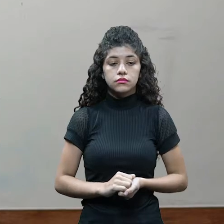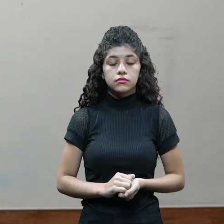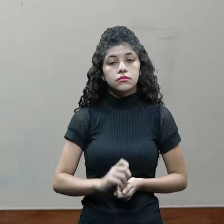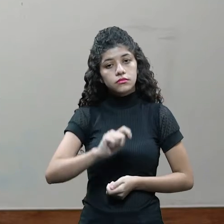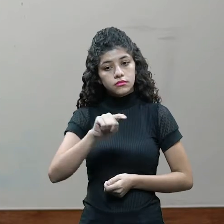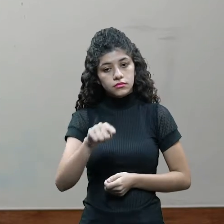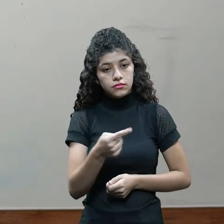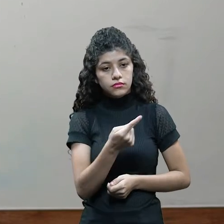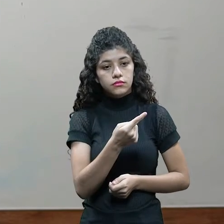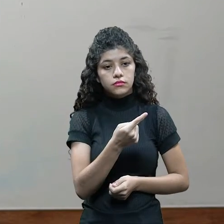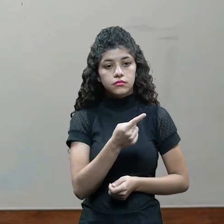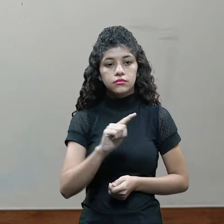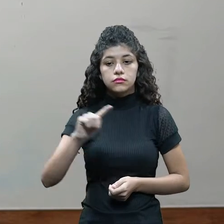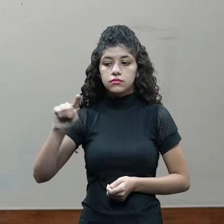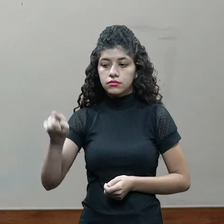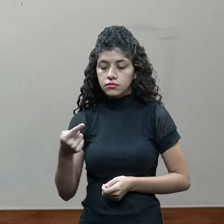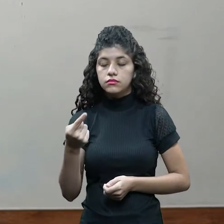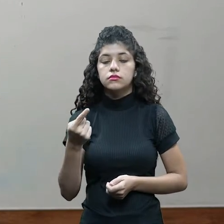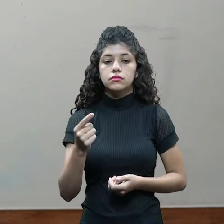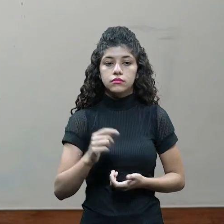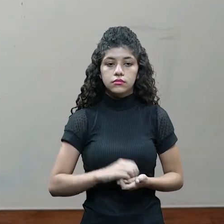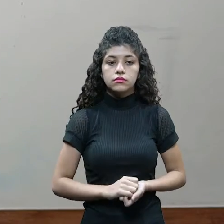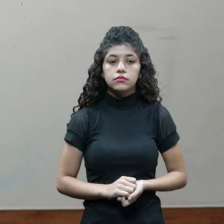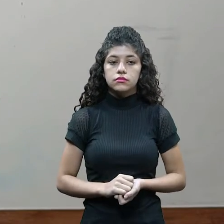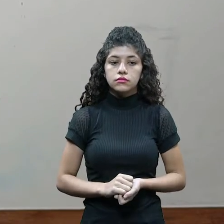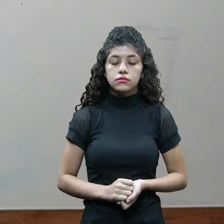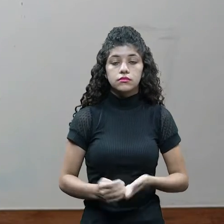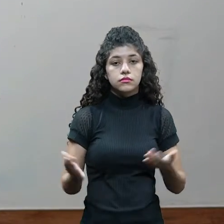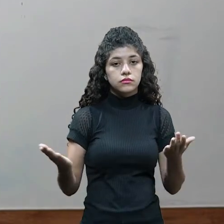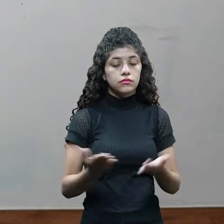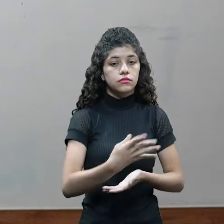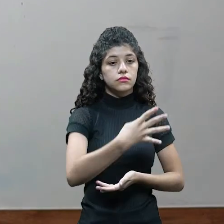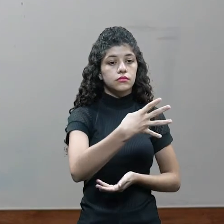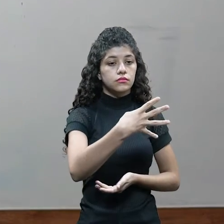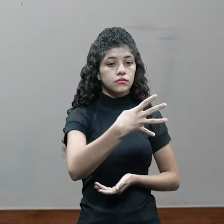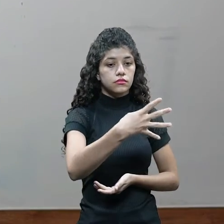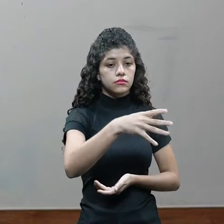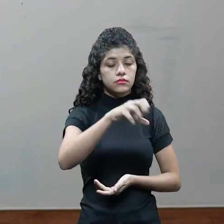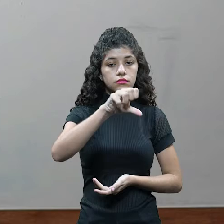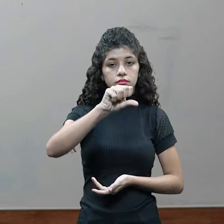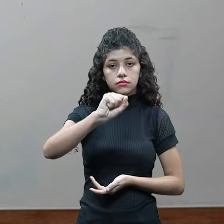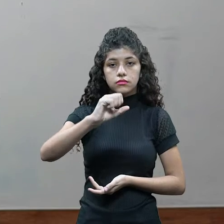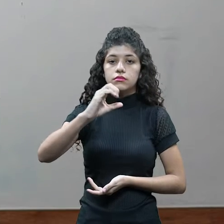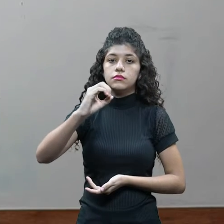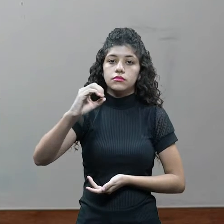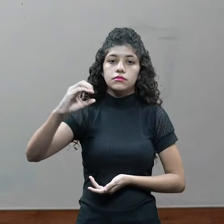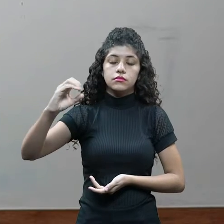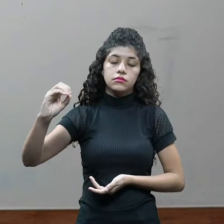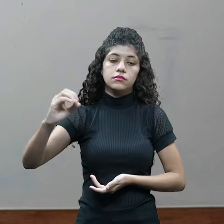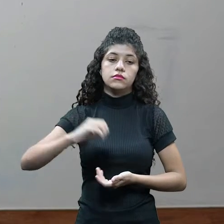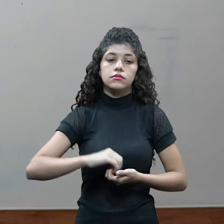aqui, ela vai parar atrás desse outro 0. Qual é a resposta?